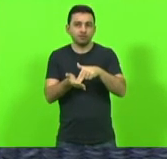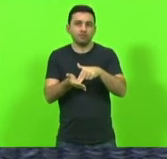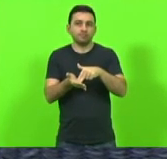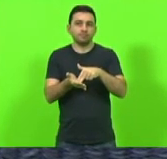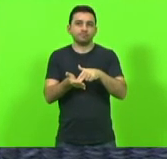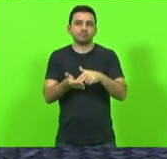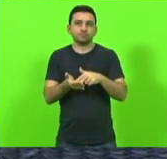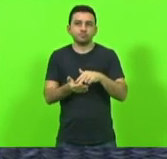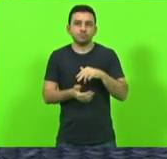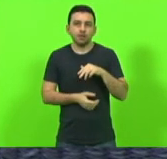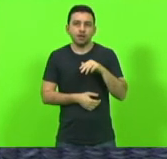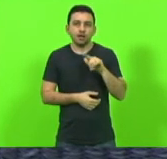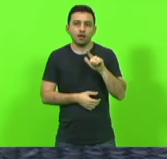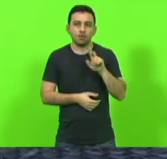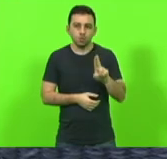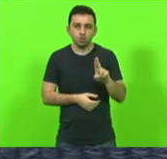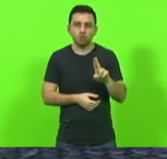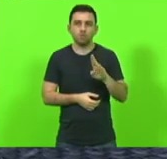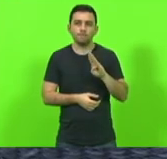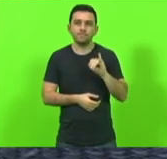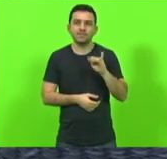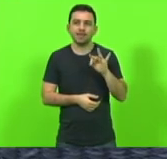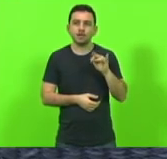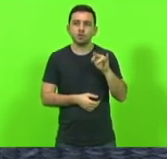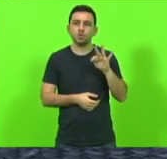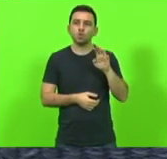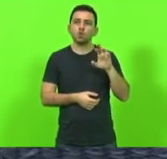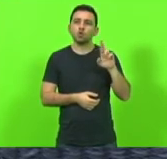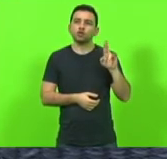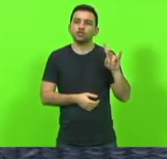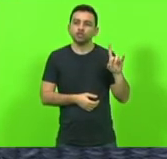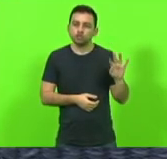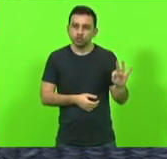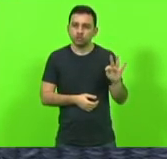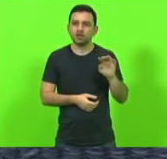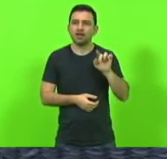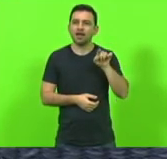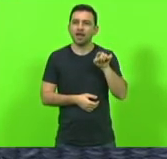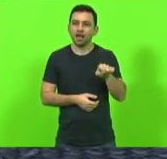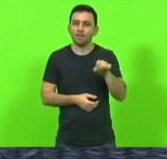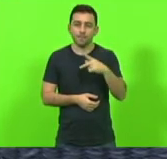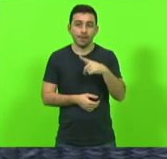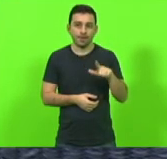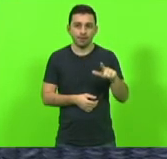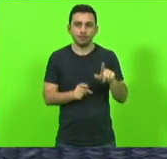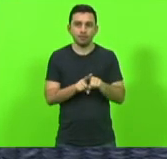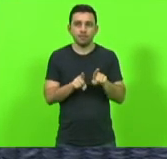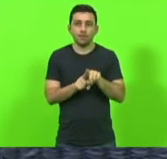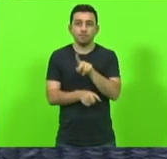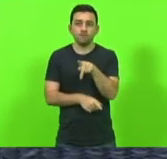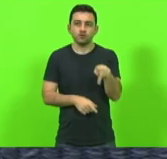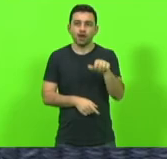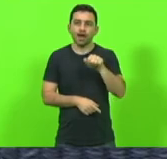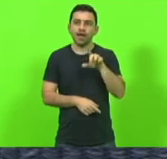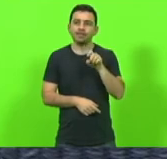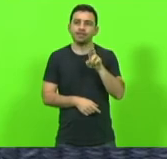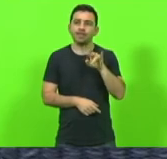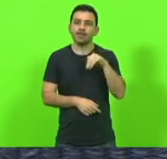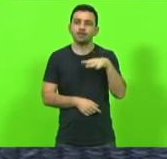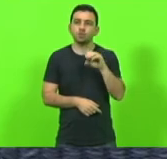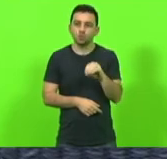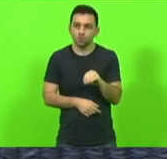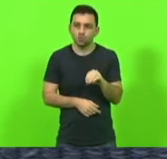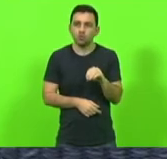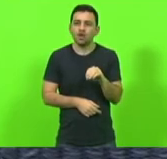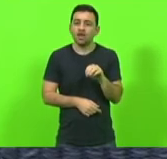Lu Bittencourt, nossa Lu Bittencourt, lá de vereadora de Navegantes, do PL, e a professora Adriana Macarini,